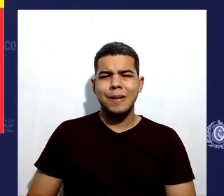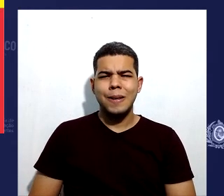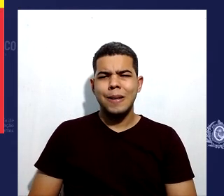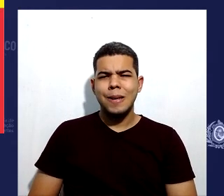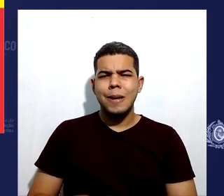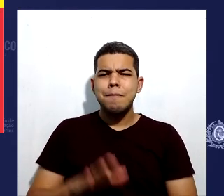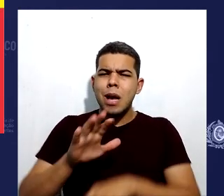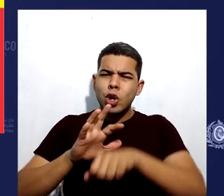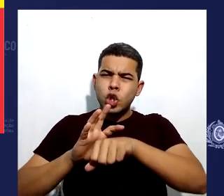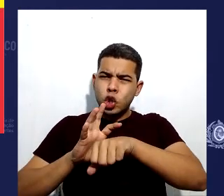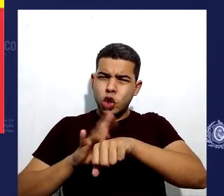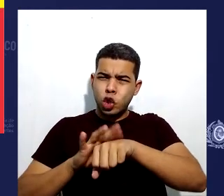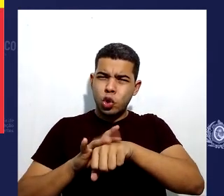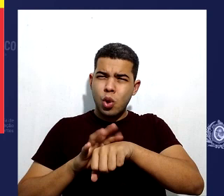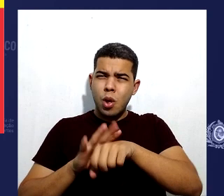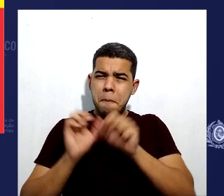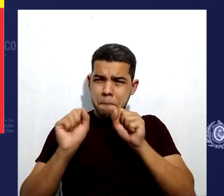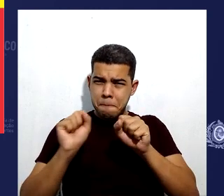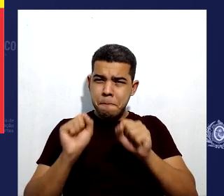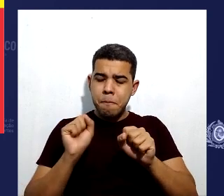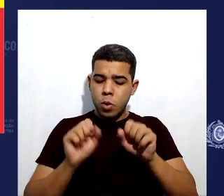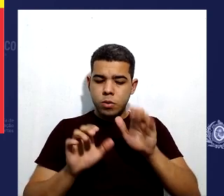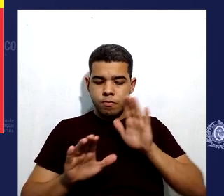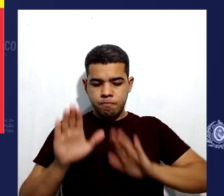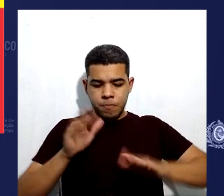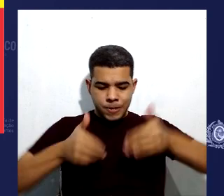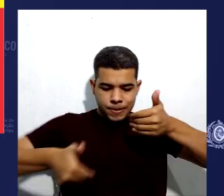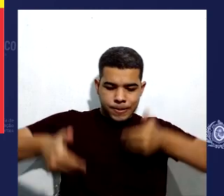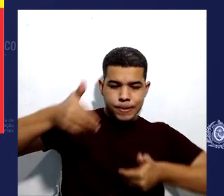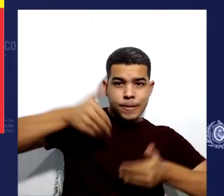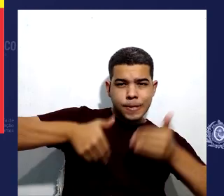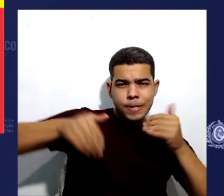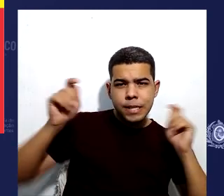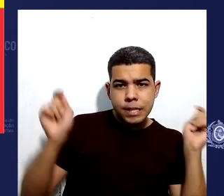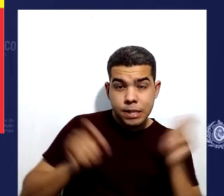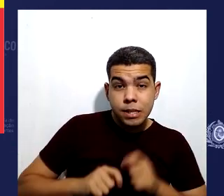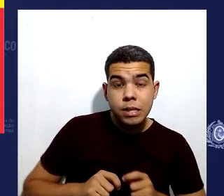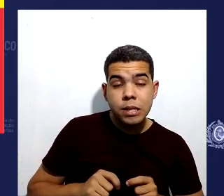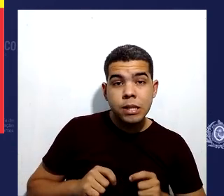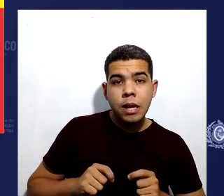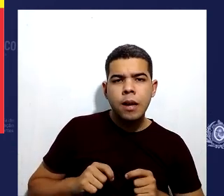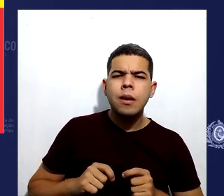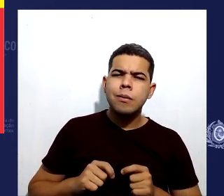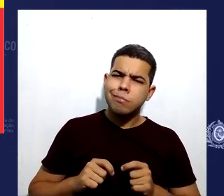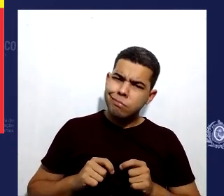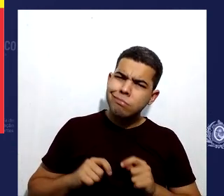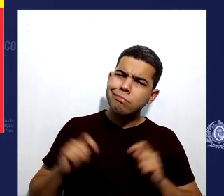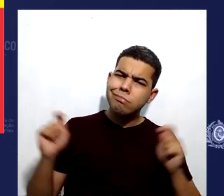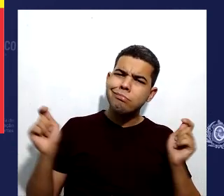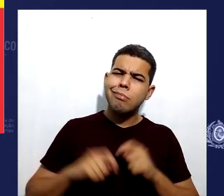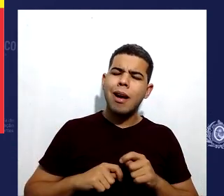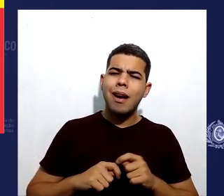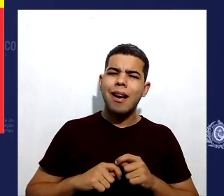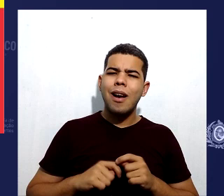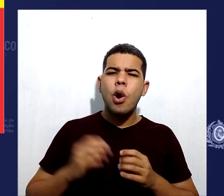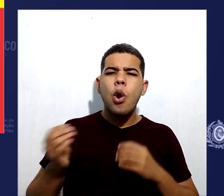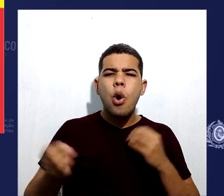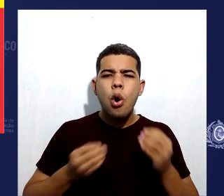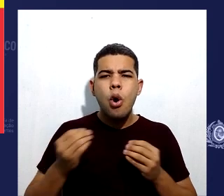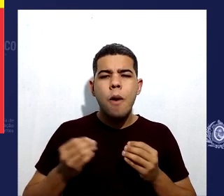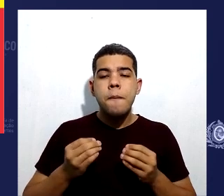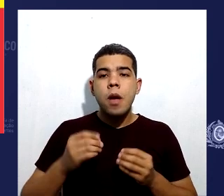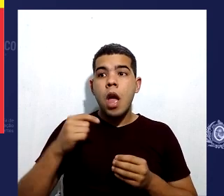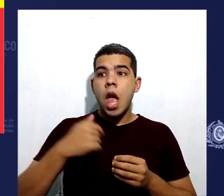tratável? Sim, a doença ela pode ser tratável. Por quê? Vale lembrar que não existe cura para a dependência química,